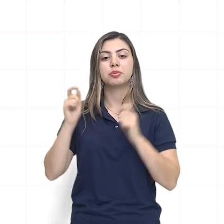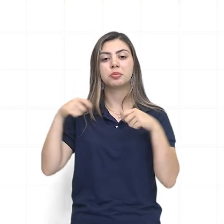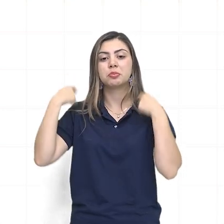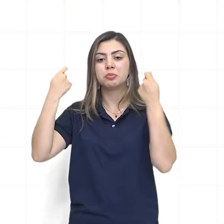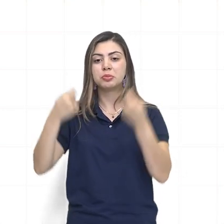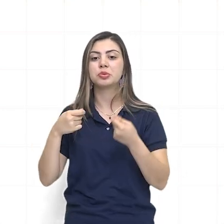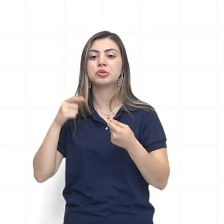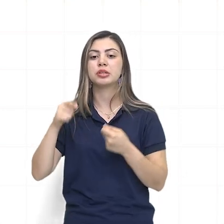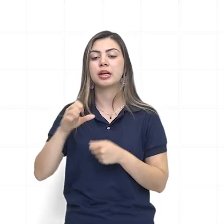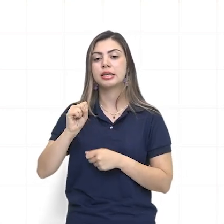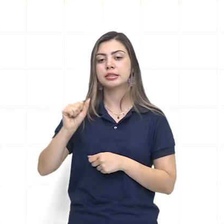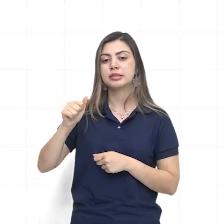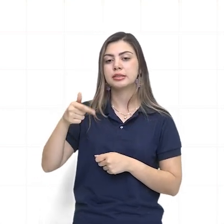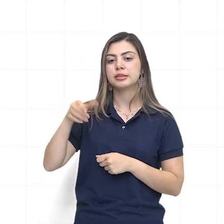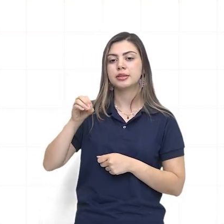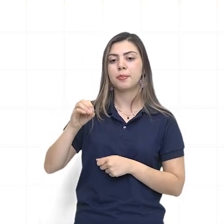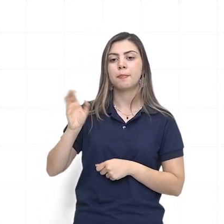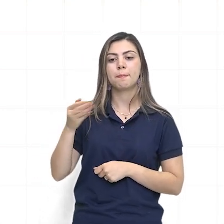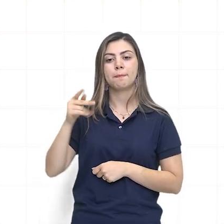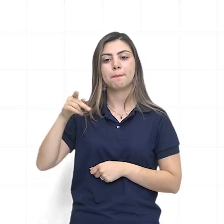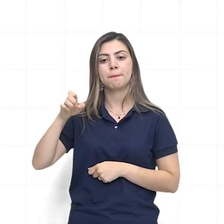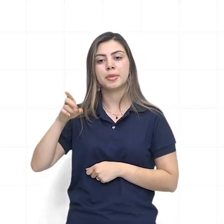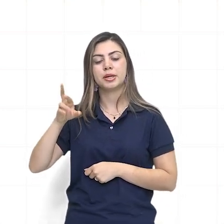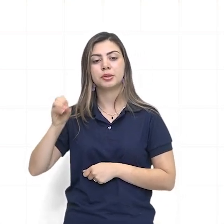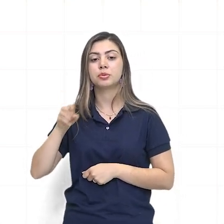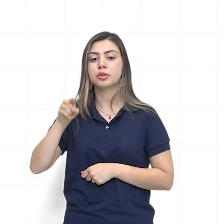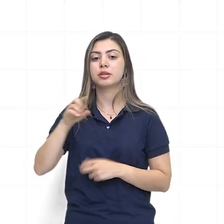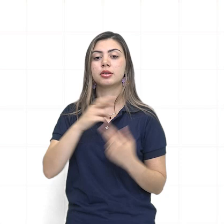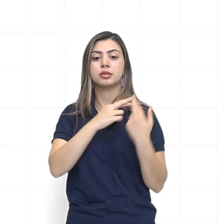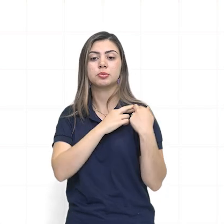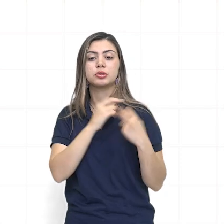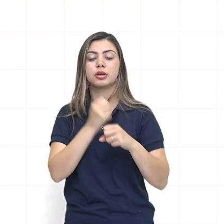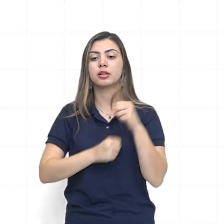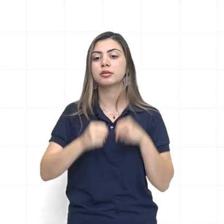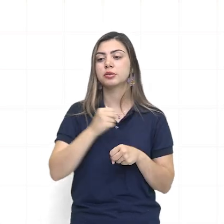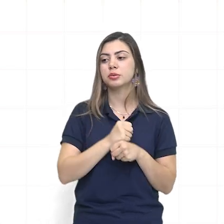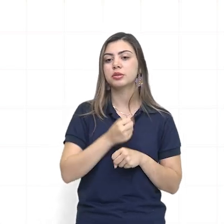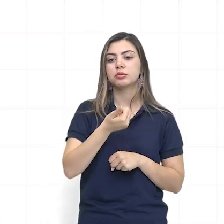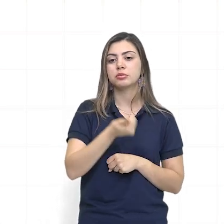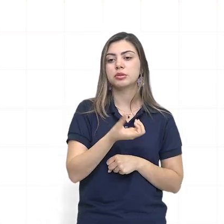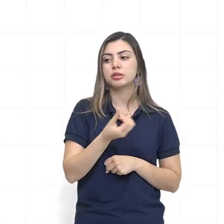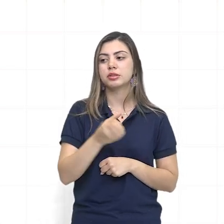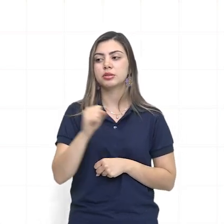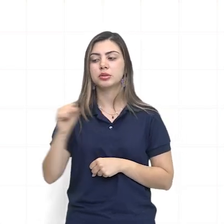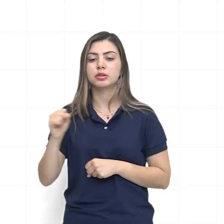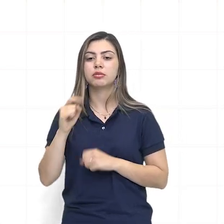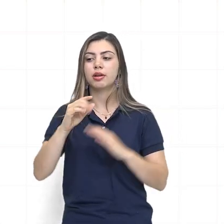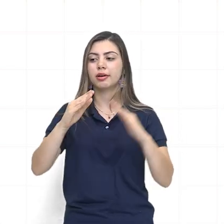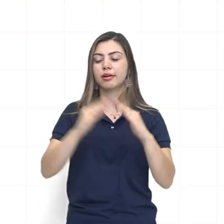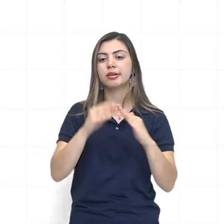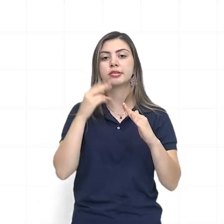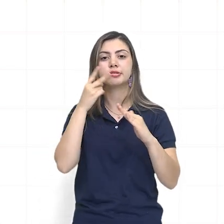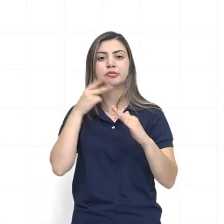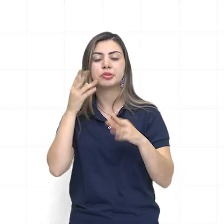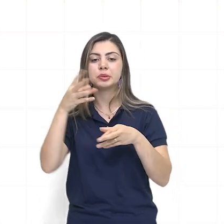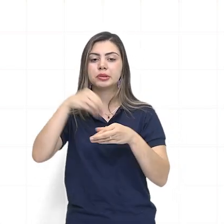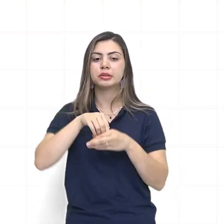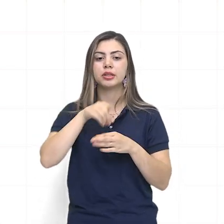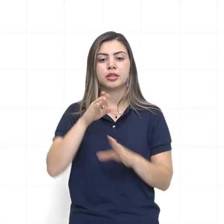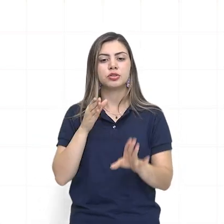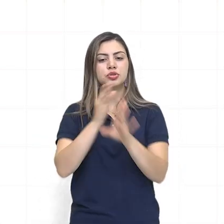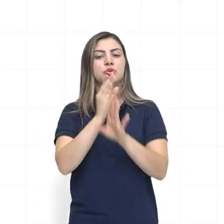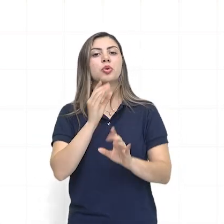abadia de São Pedro. Encarregado de cuidar da adega da abadia, em 1688, esse monge descobriu o